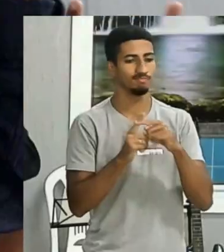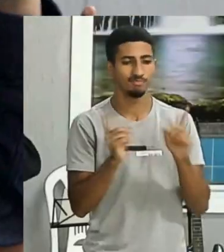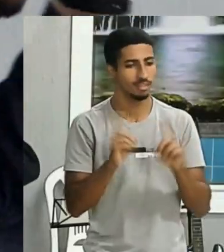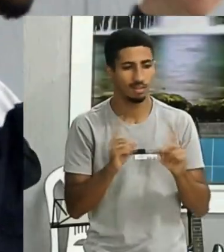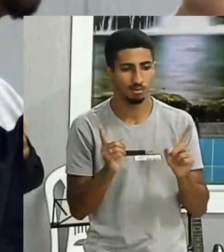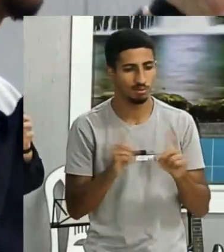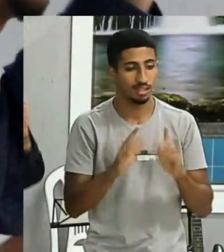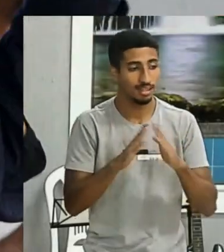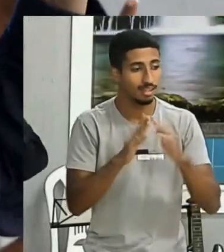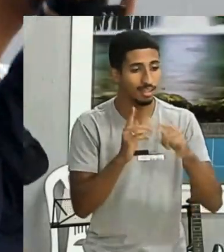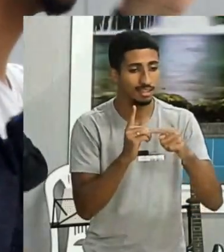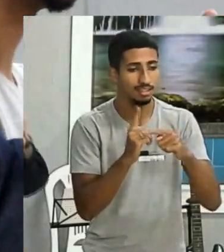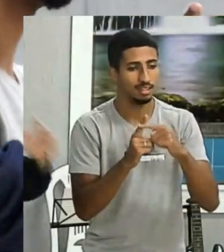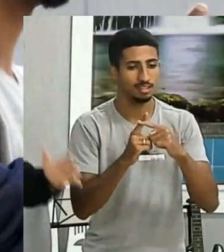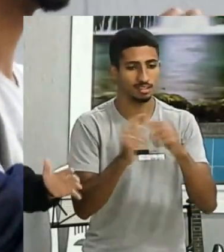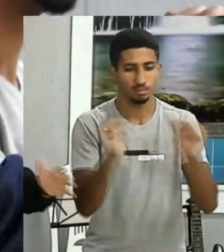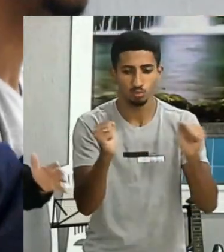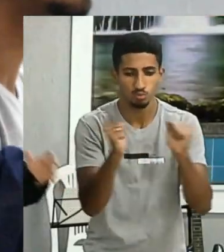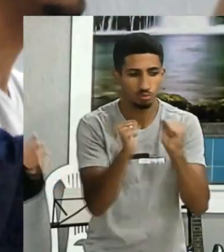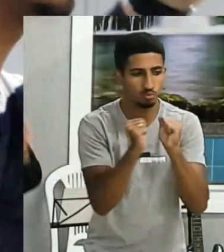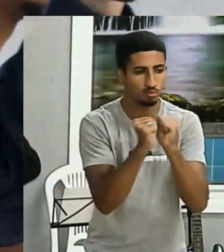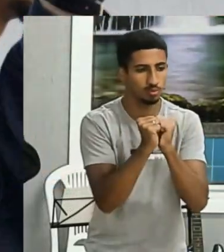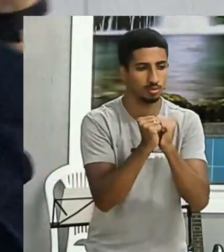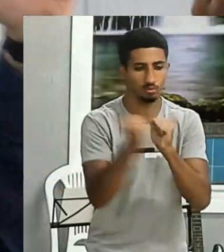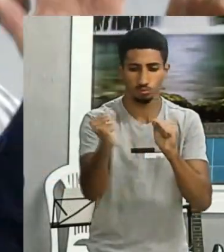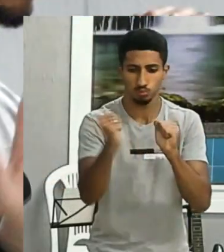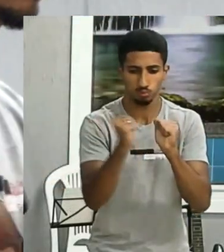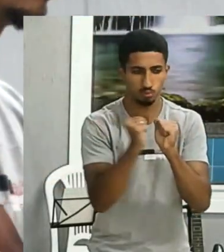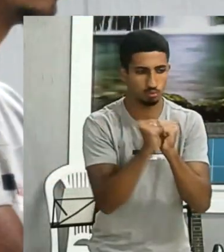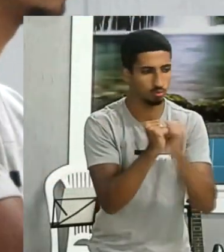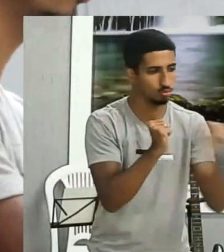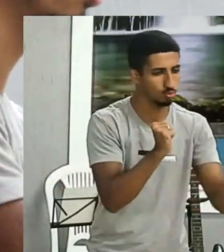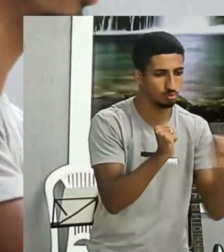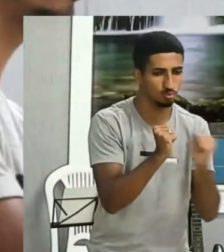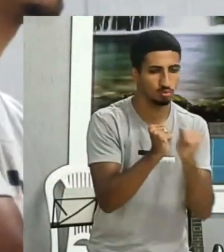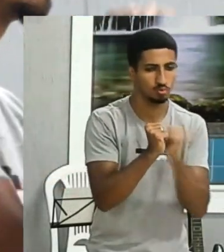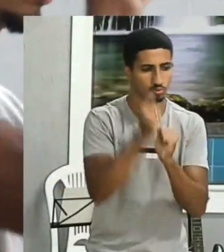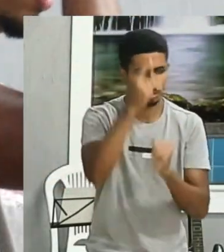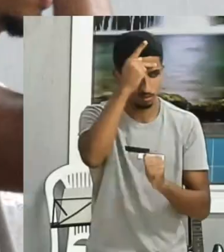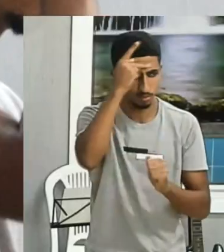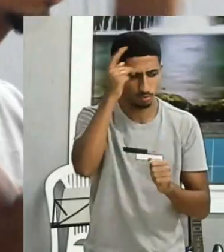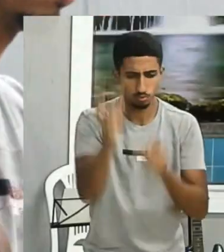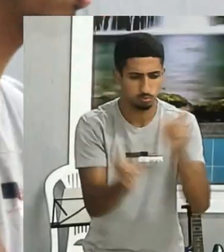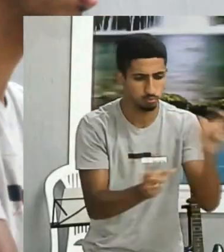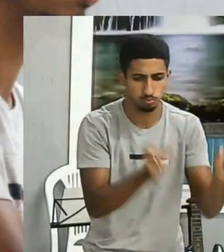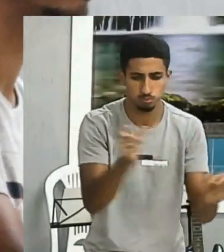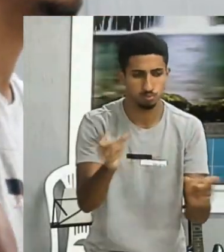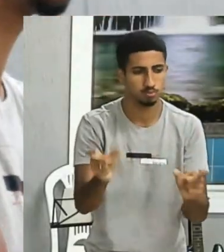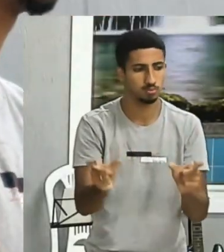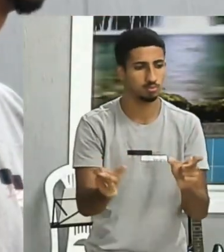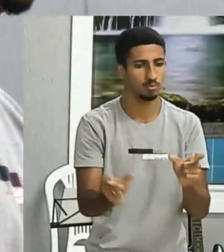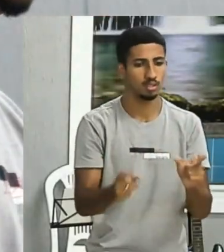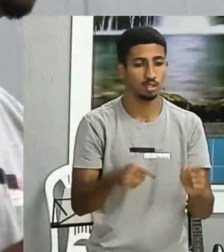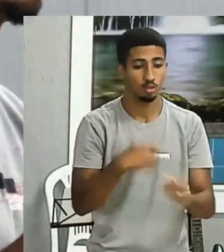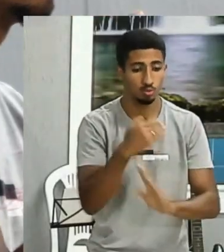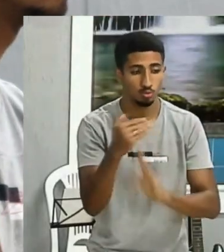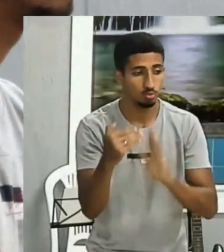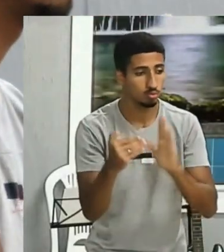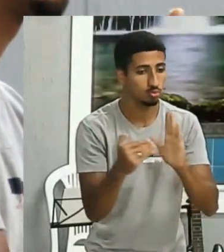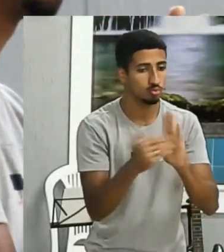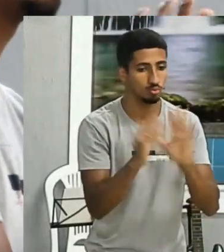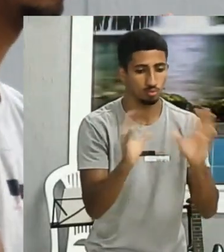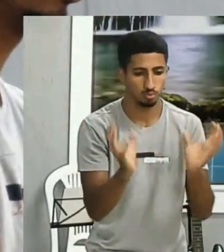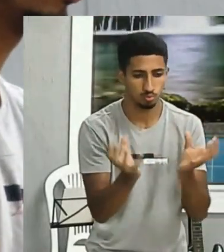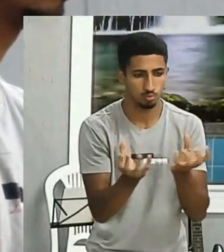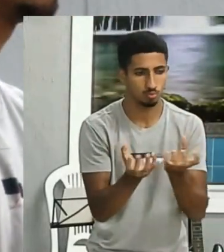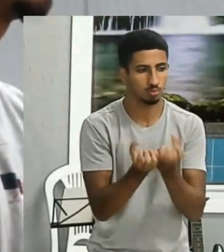nessa falácia diabólica. Eu sou igreja, você não é igreja. Você é um